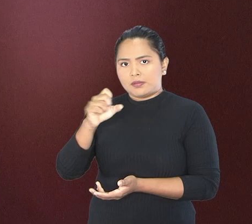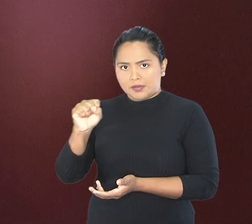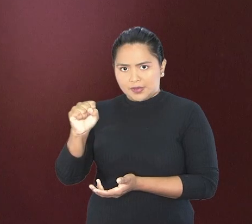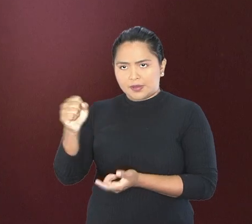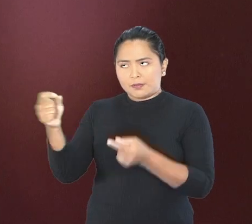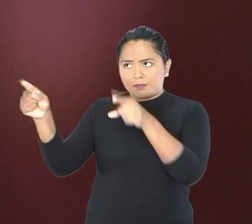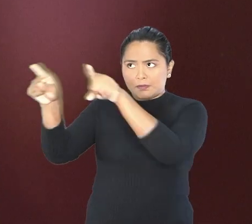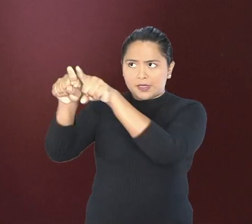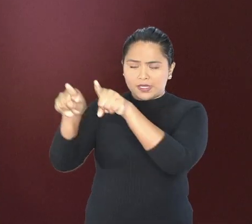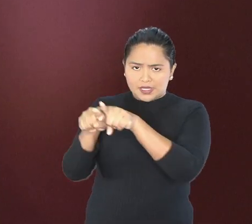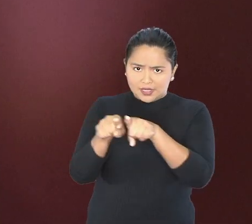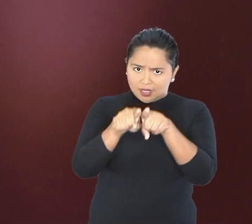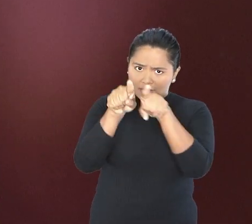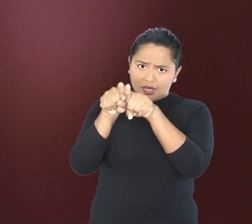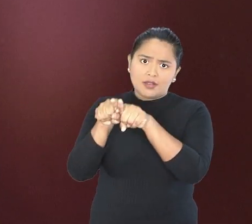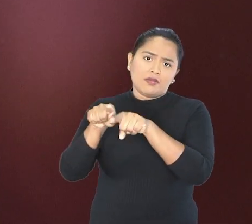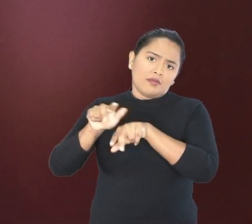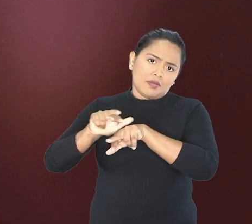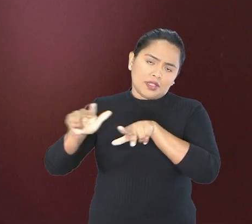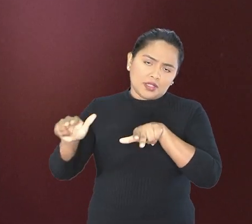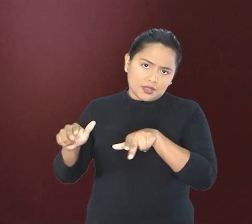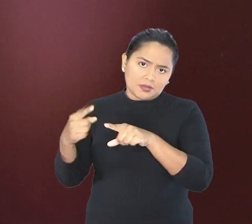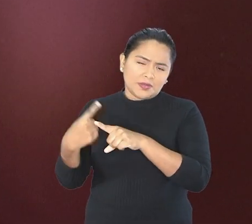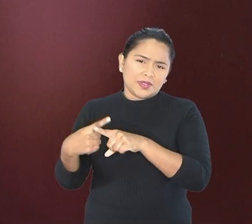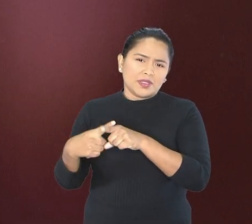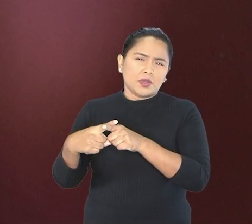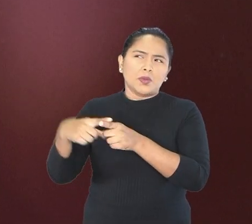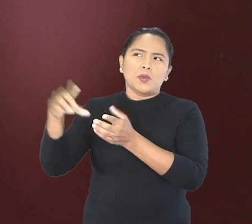que a gente teve bastante corte no nosso